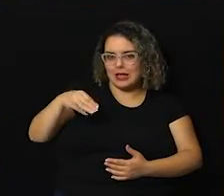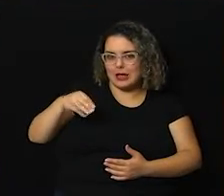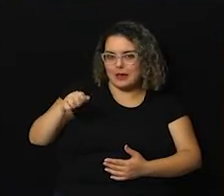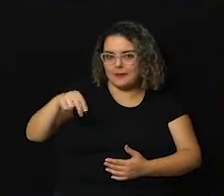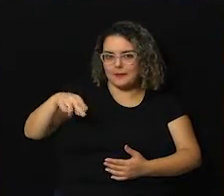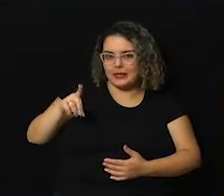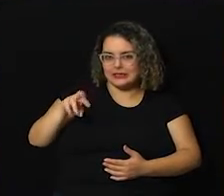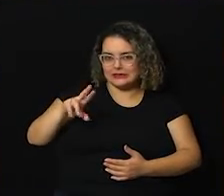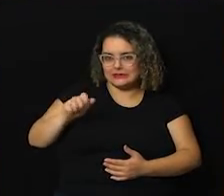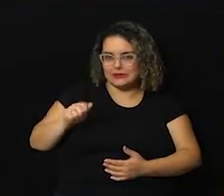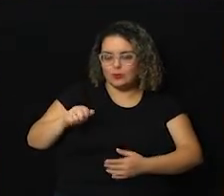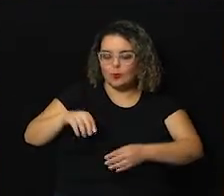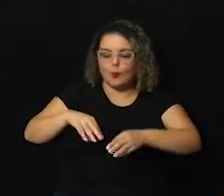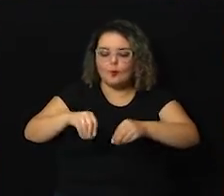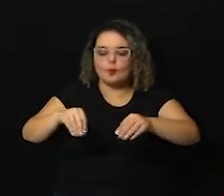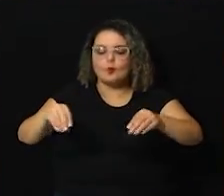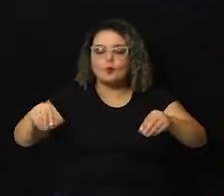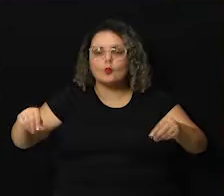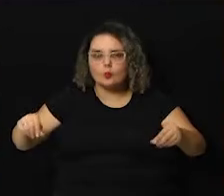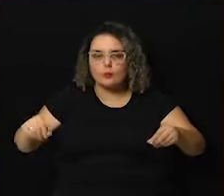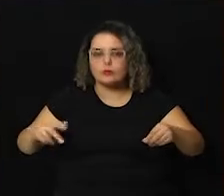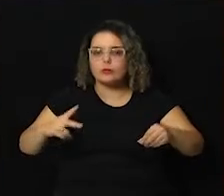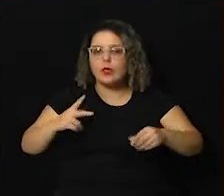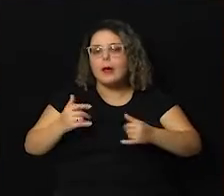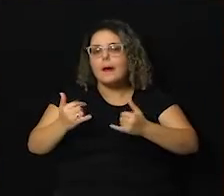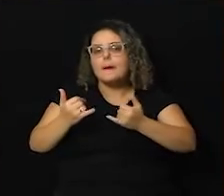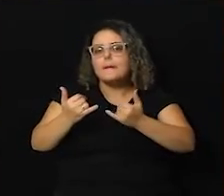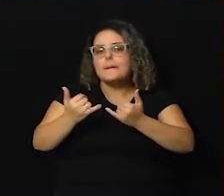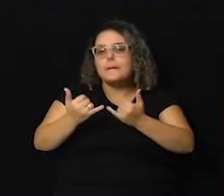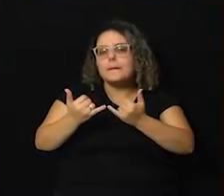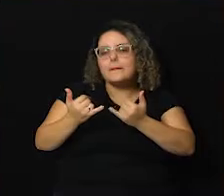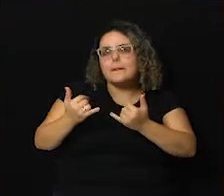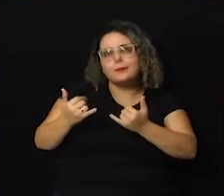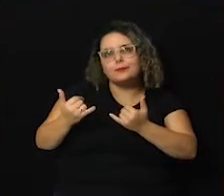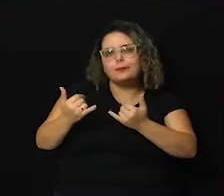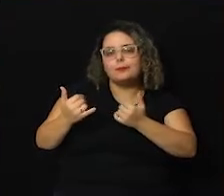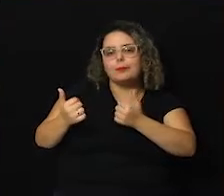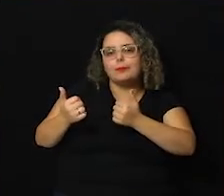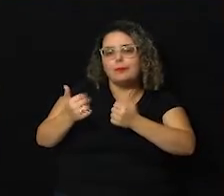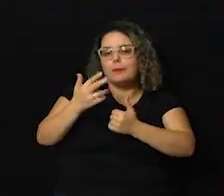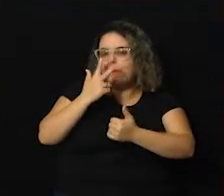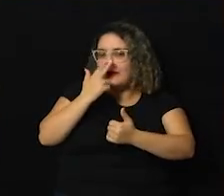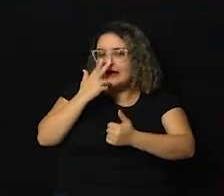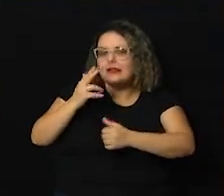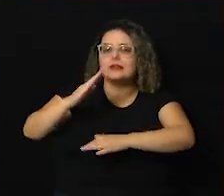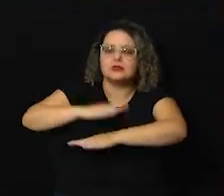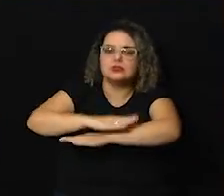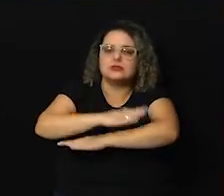do deserto, que é um réptil, tá, parente do sapo, eles têm rins que